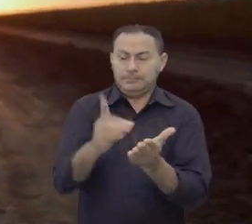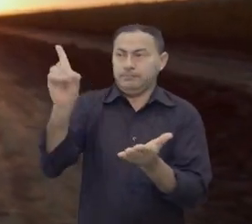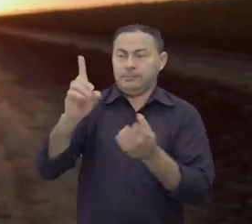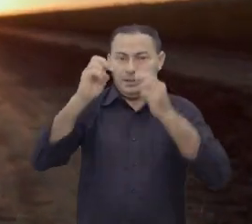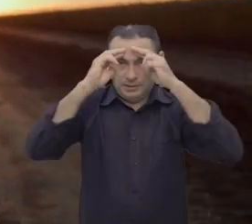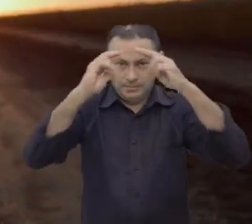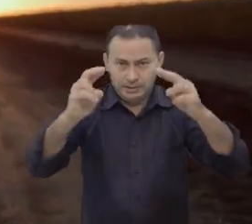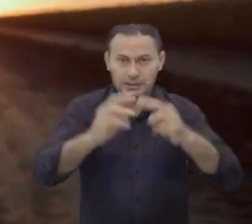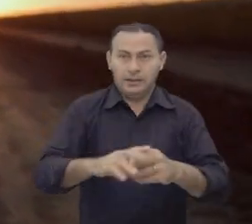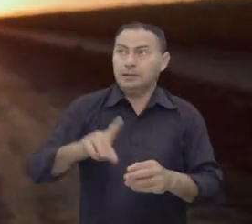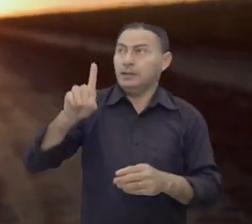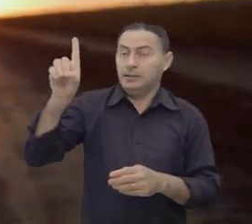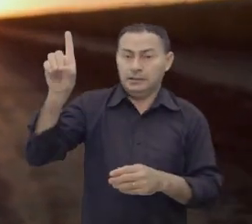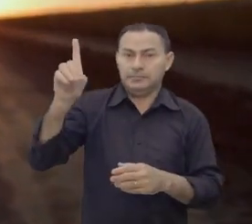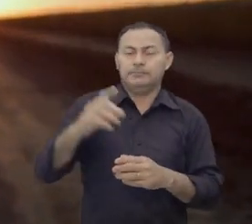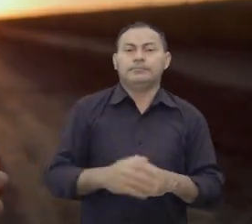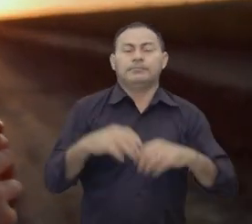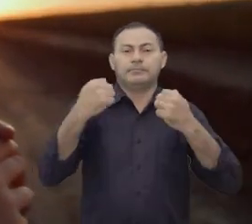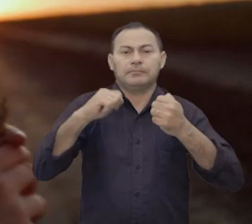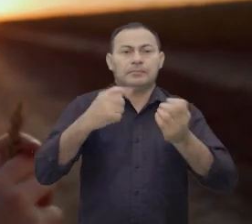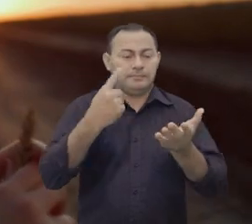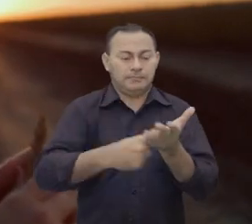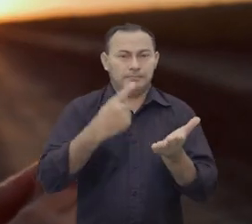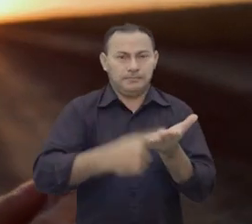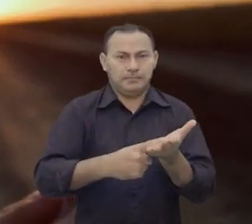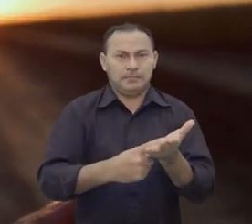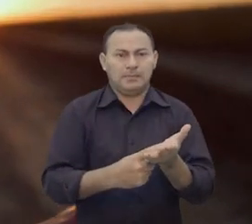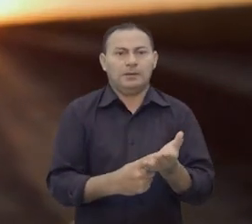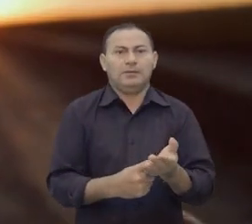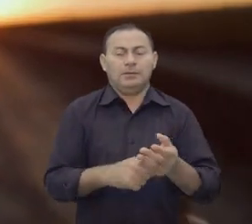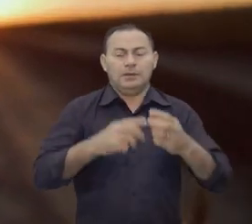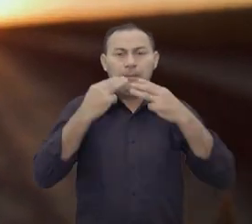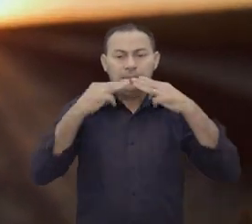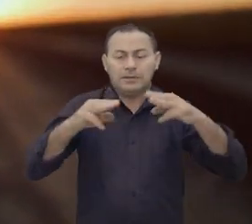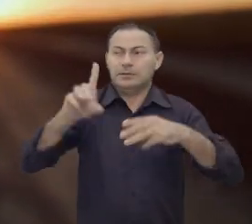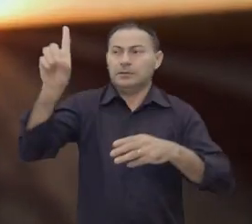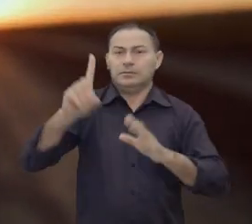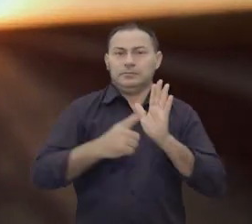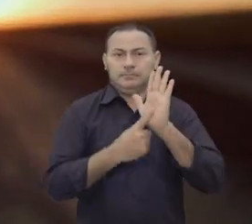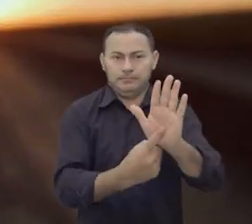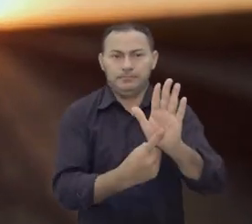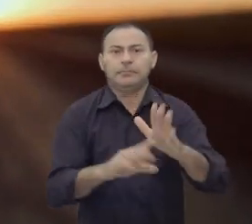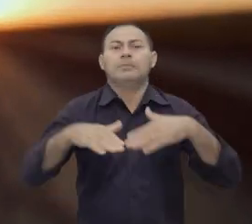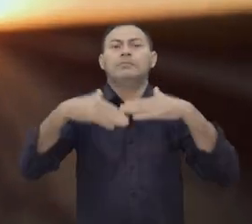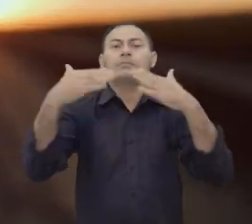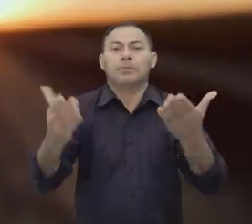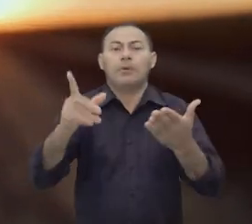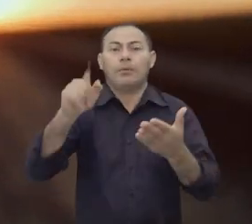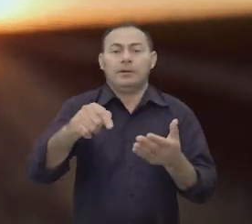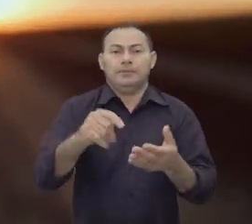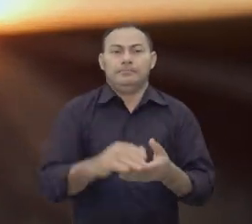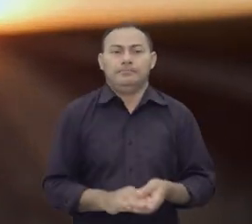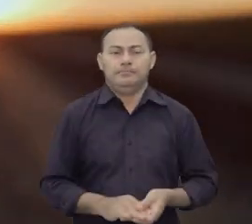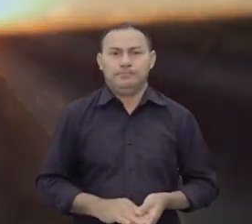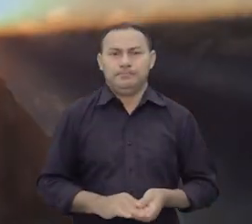de Deus com respeito à dele e deve estar comprometida com esta obra quando Deus lhe mostrar qual